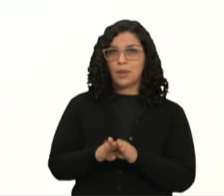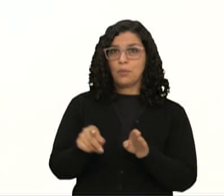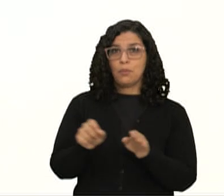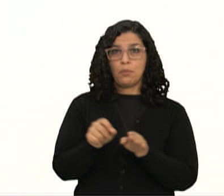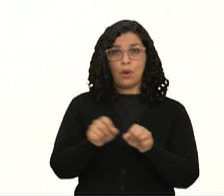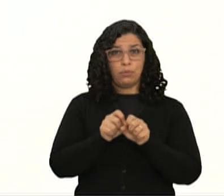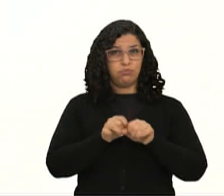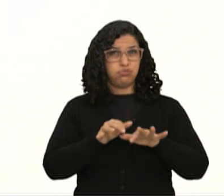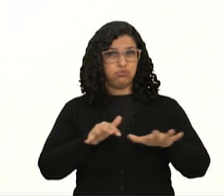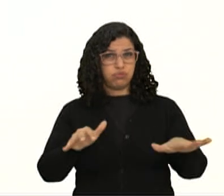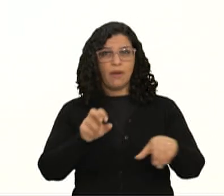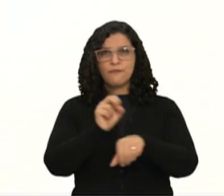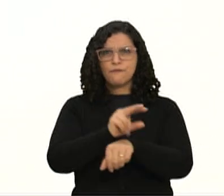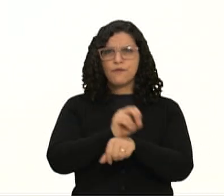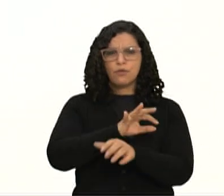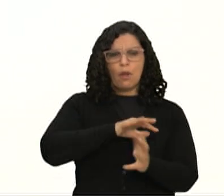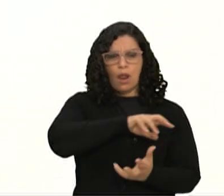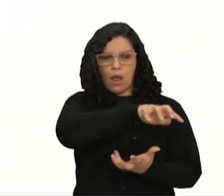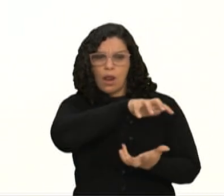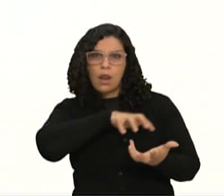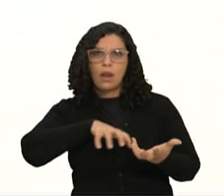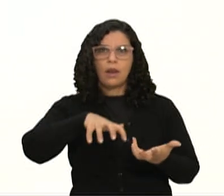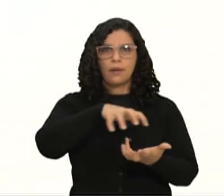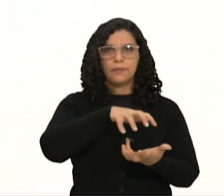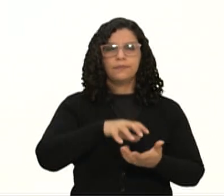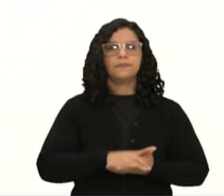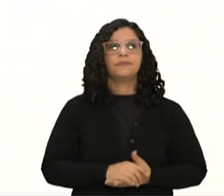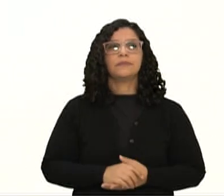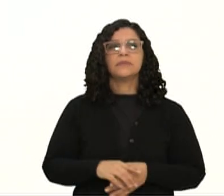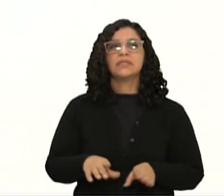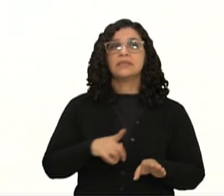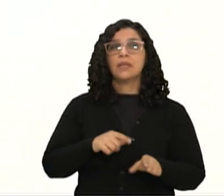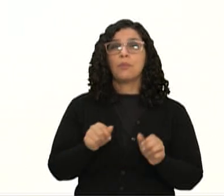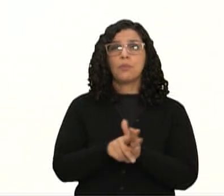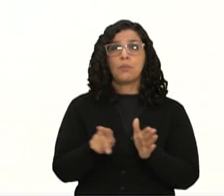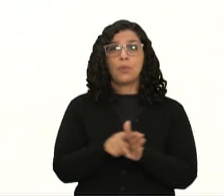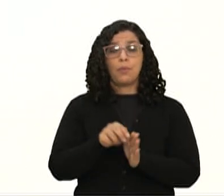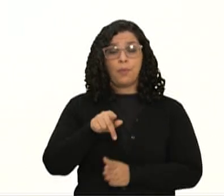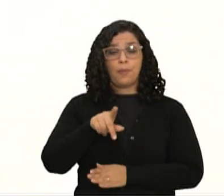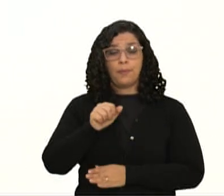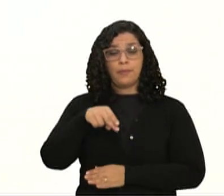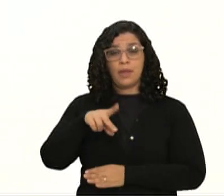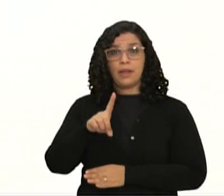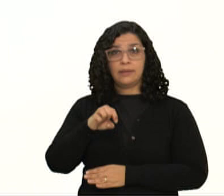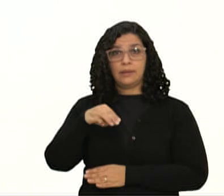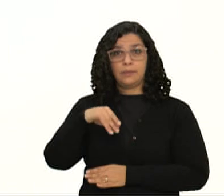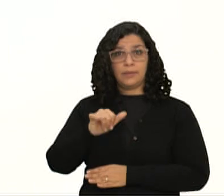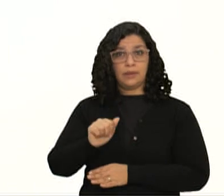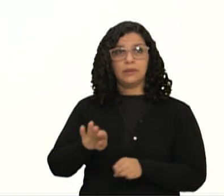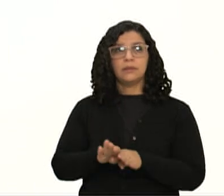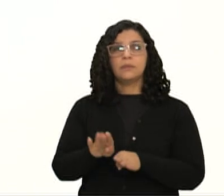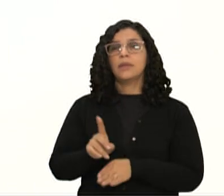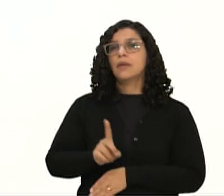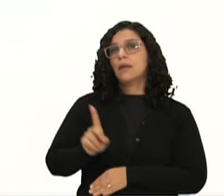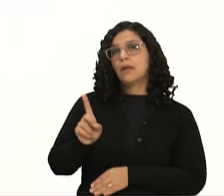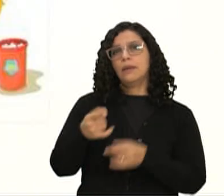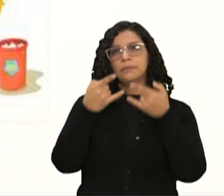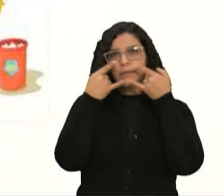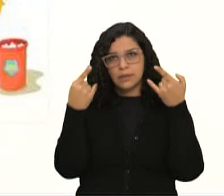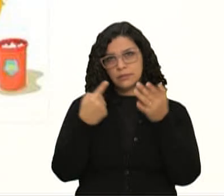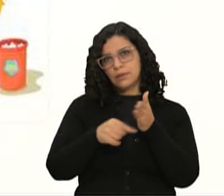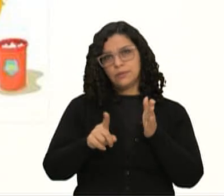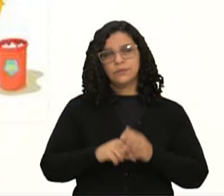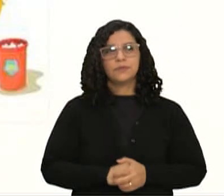o coronavírus nem o COVID-19, mas é o pandemic, né? A pandemia. E na última, mask, a